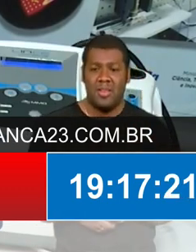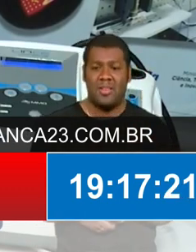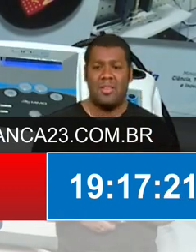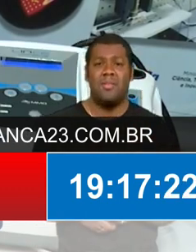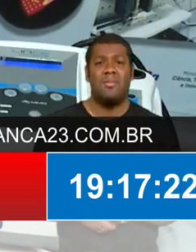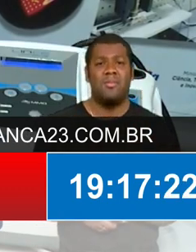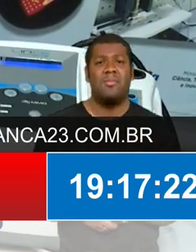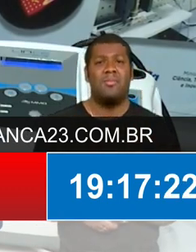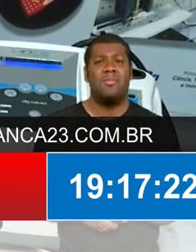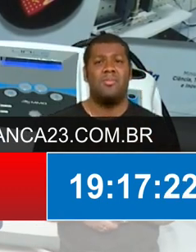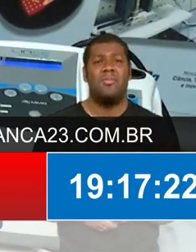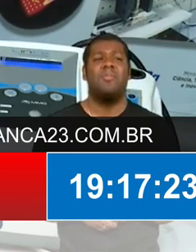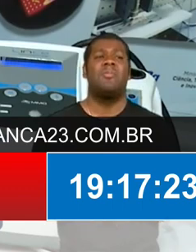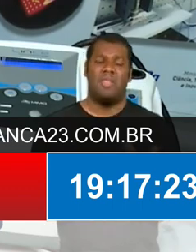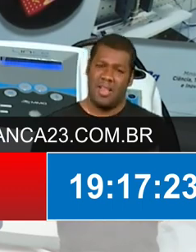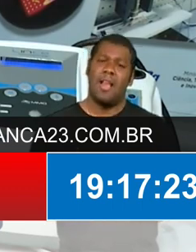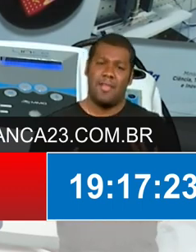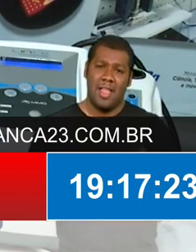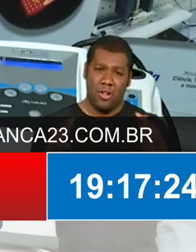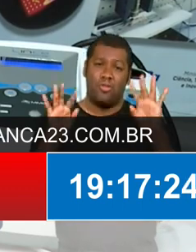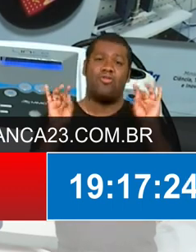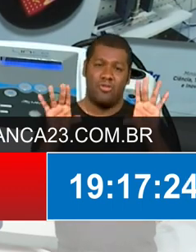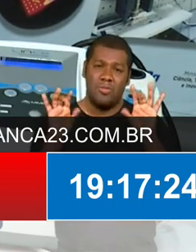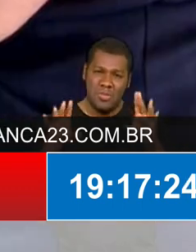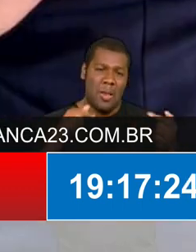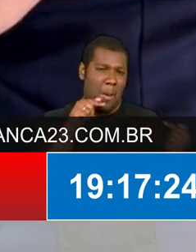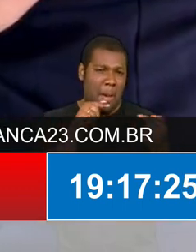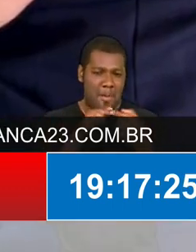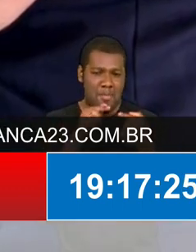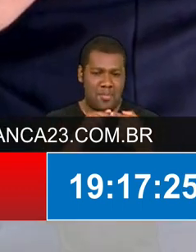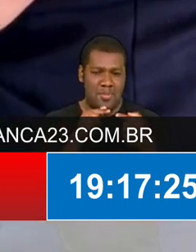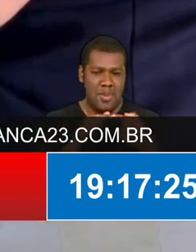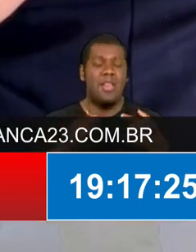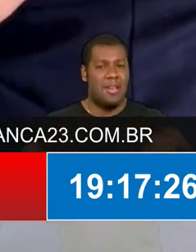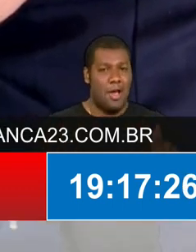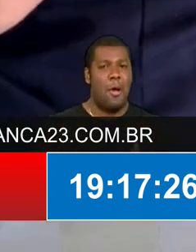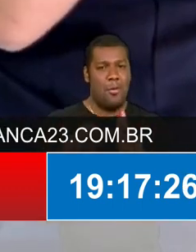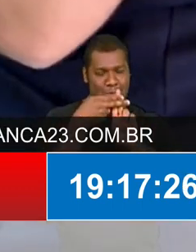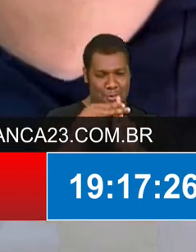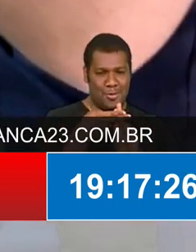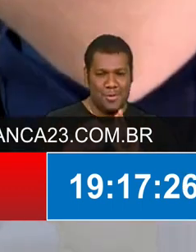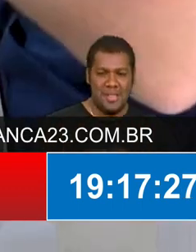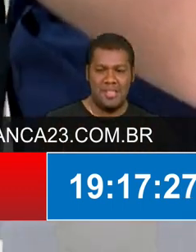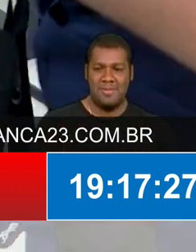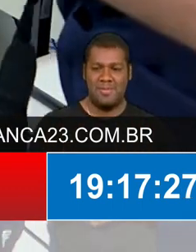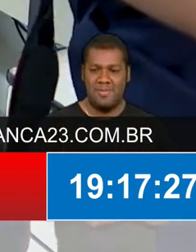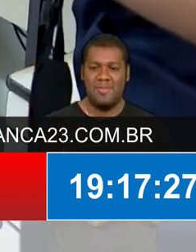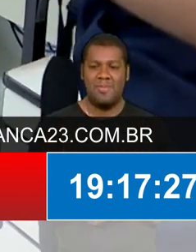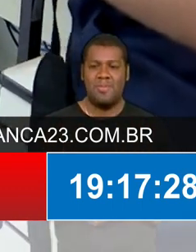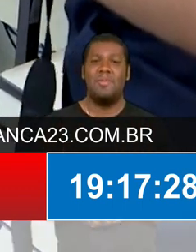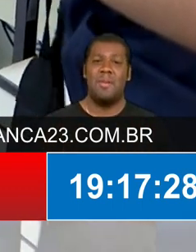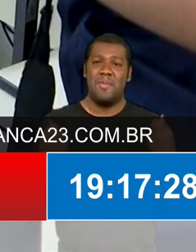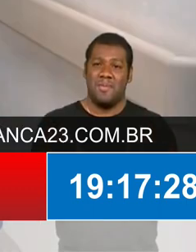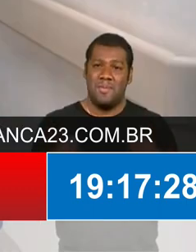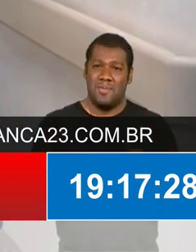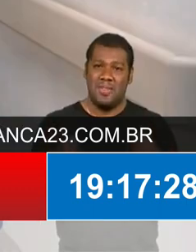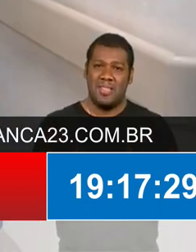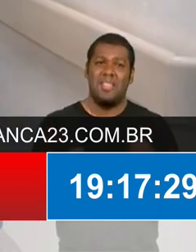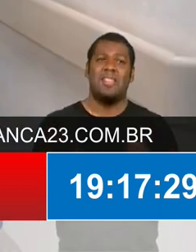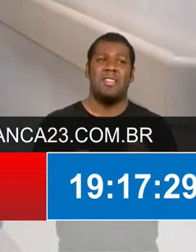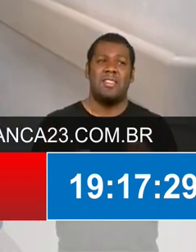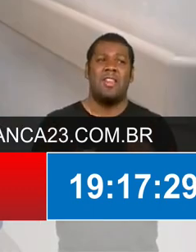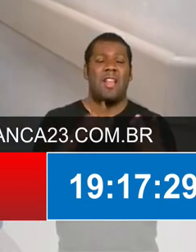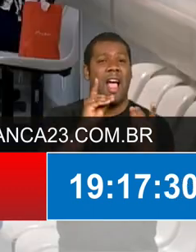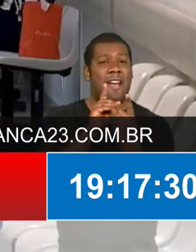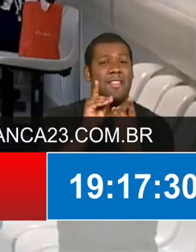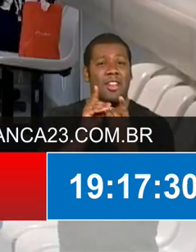infraestrutura, ela é especialmente adequada para o Sistema Único da Saúde, que precisa disponibilizar para um